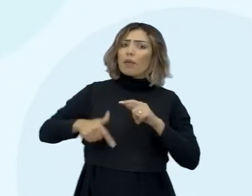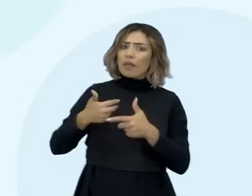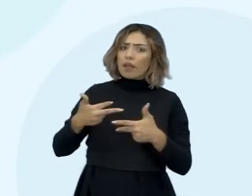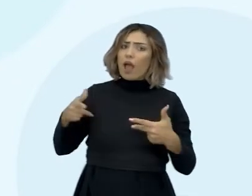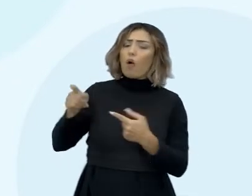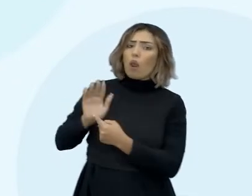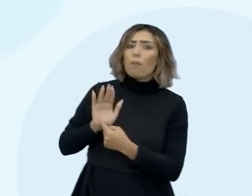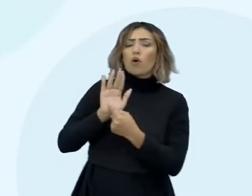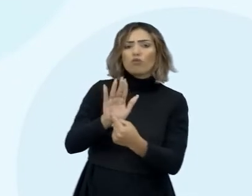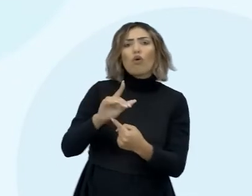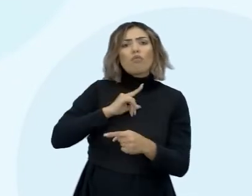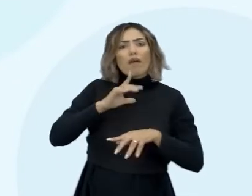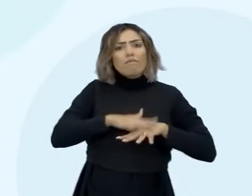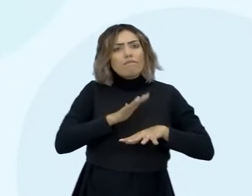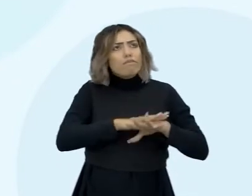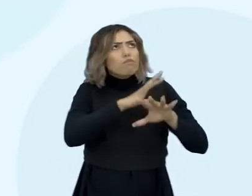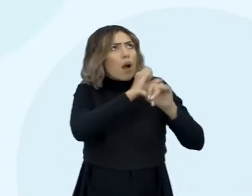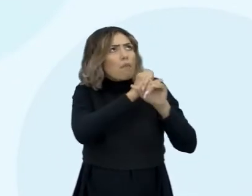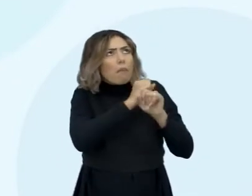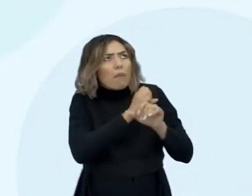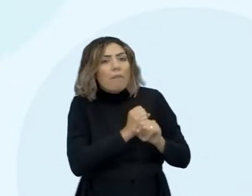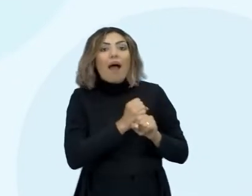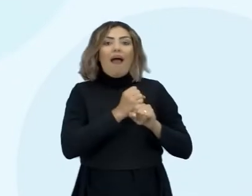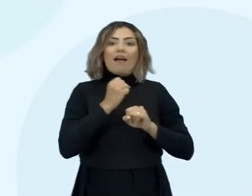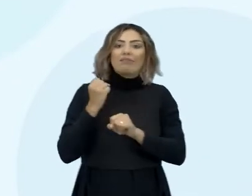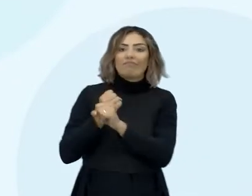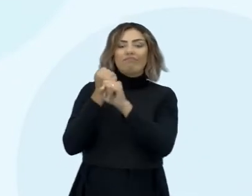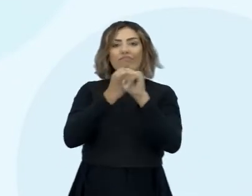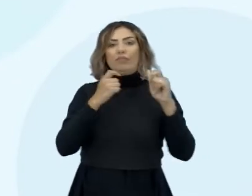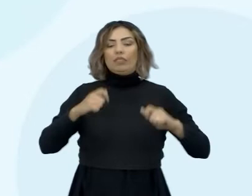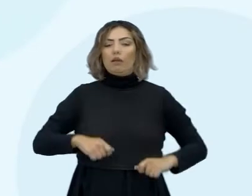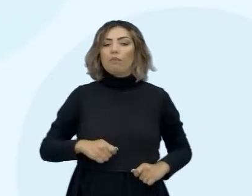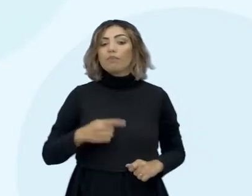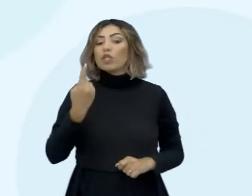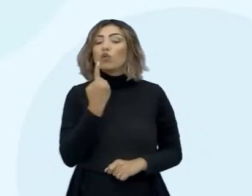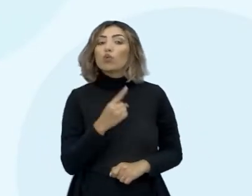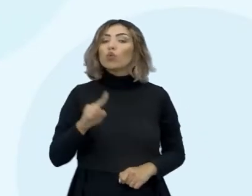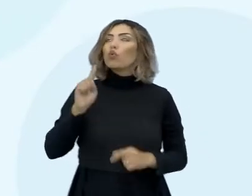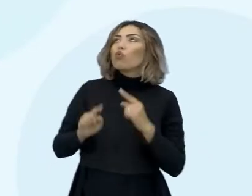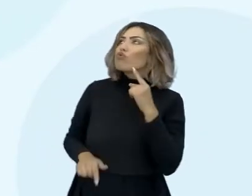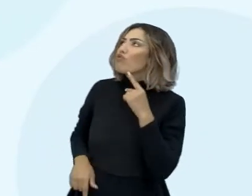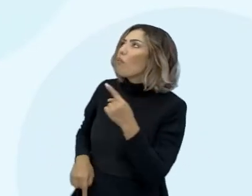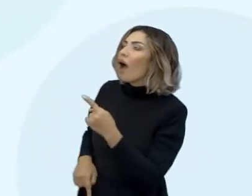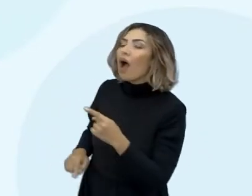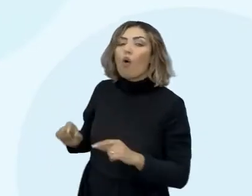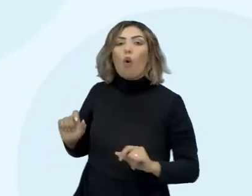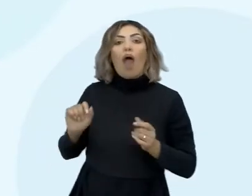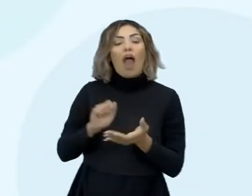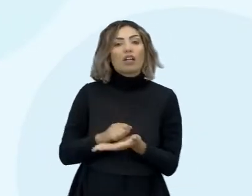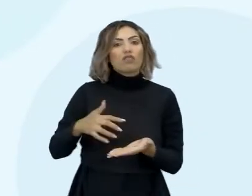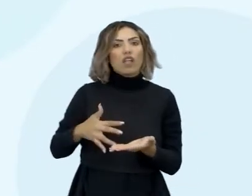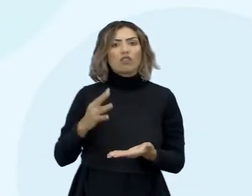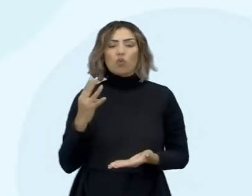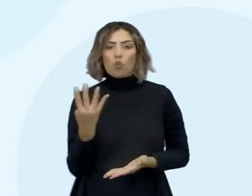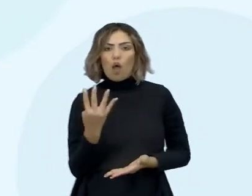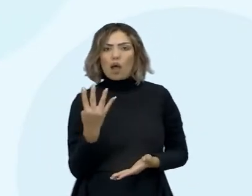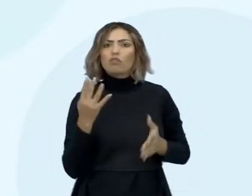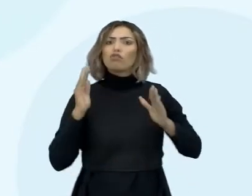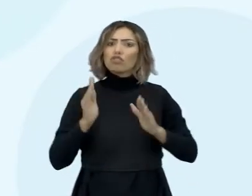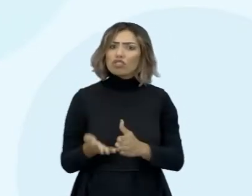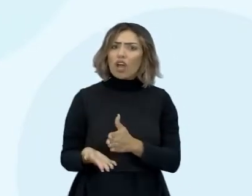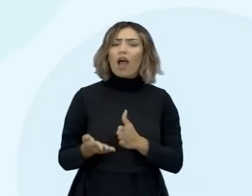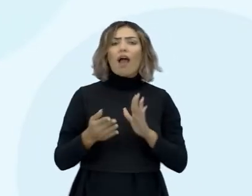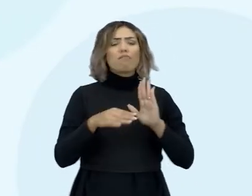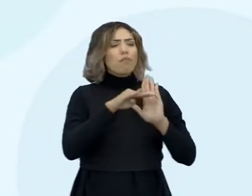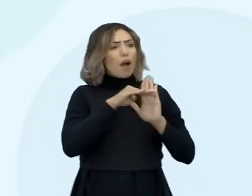com alguns cálculos, né, Ale? Na atividade 4, quando chega no final, a gente já estava testando o projeto, construindo o circuito e